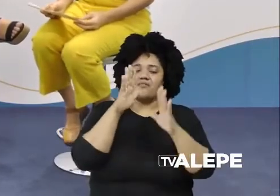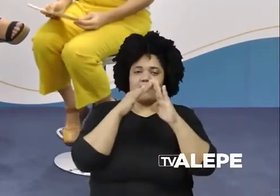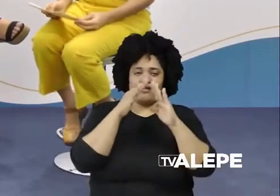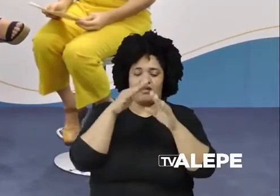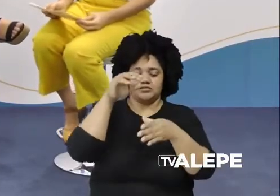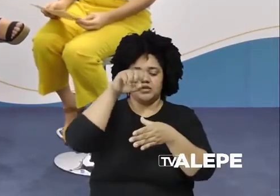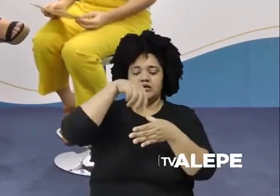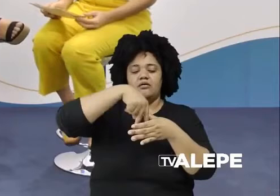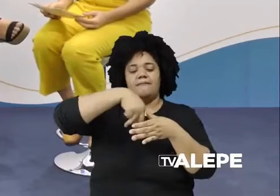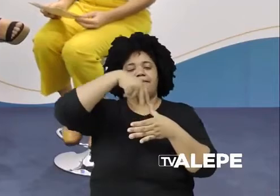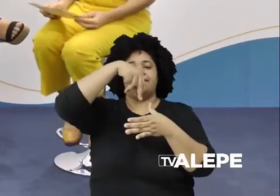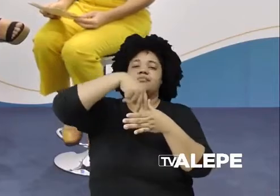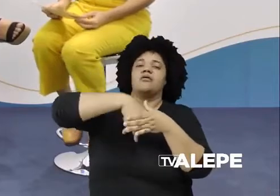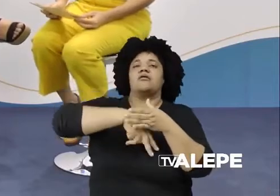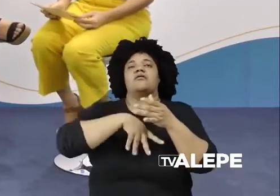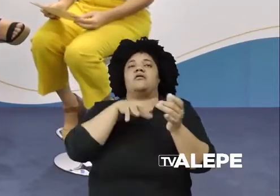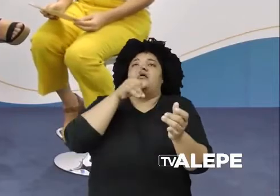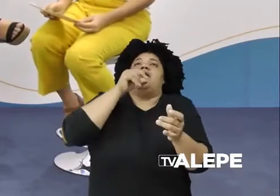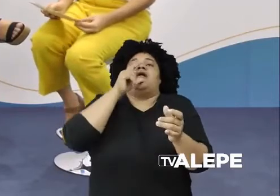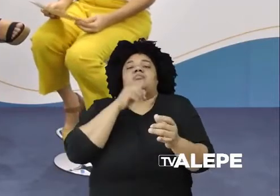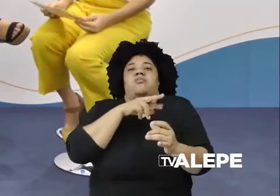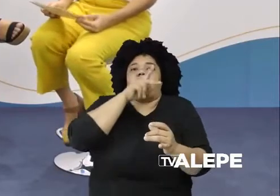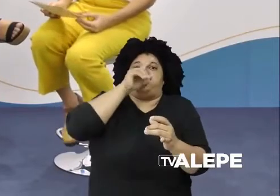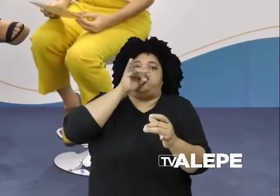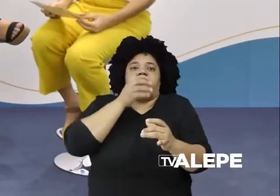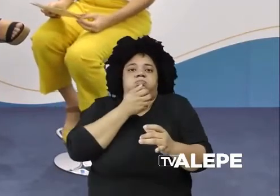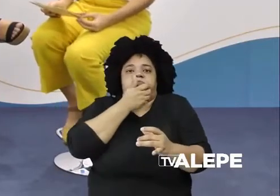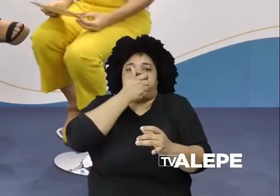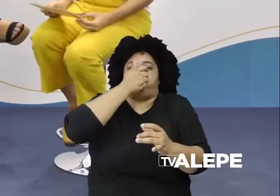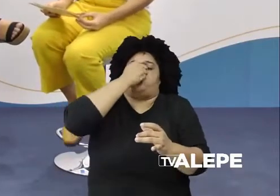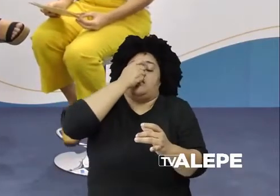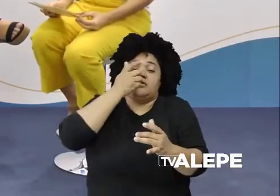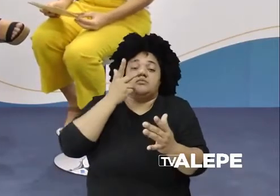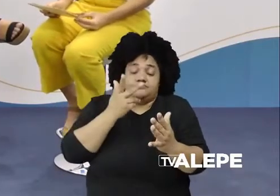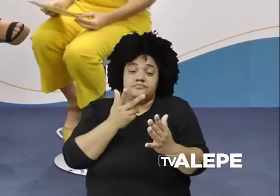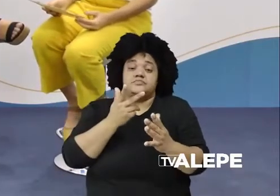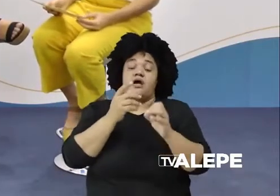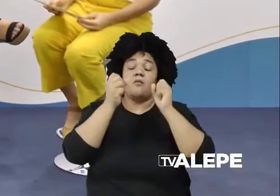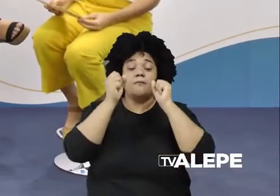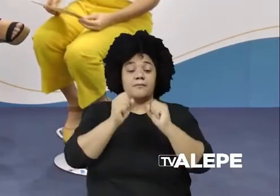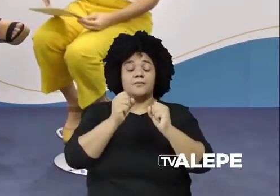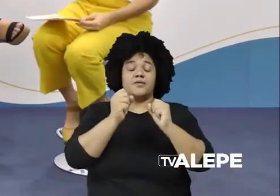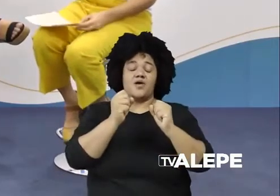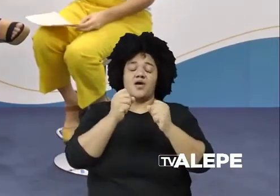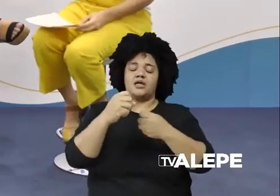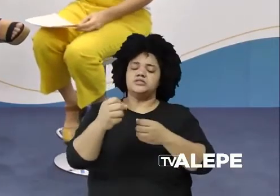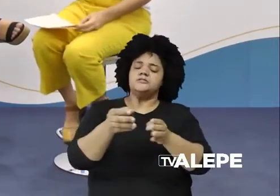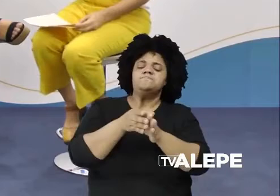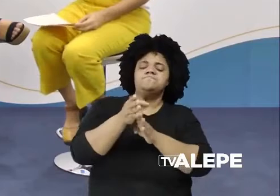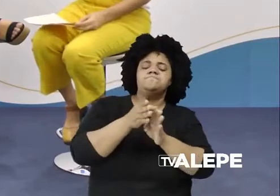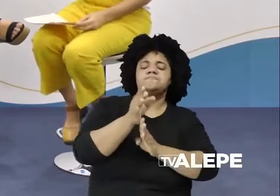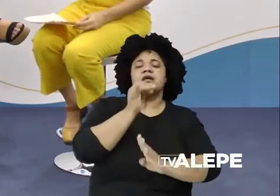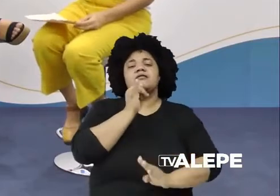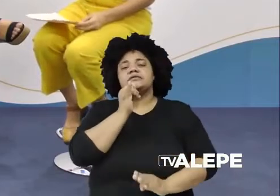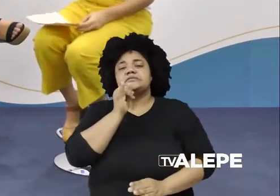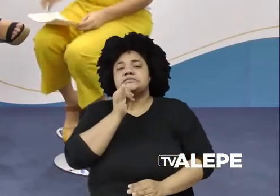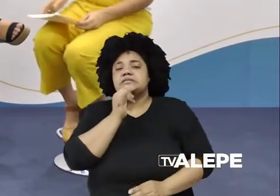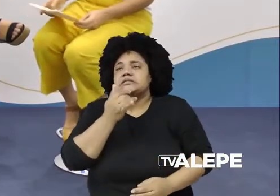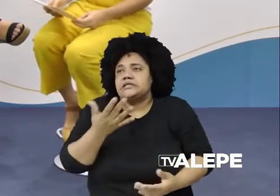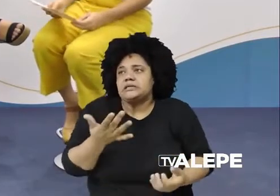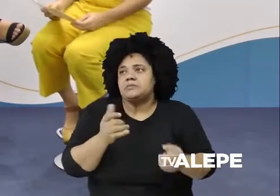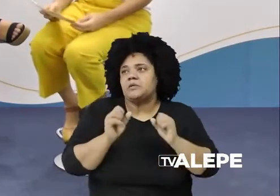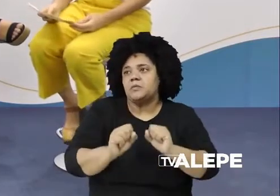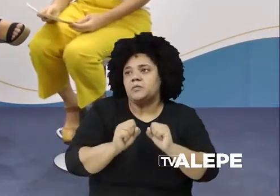casa, eu até nunca nem esperava isso. Mas que situações você poderia assim nos dar de exemplo, né, em